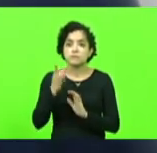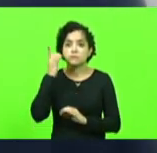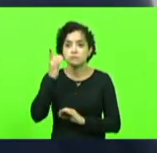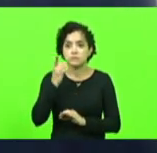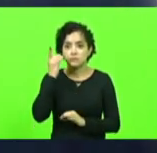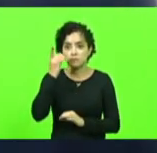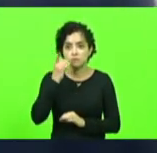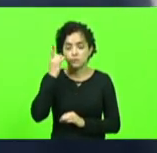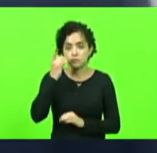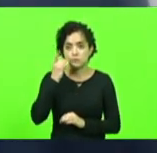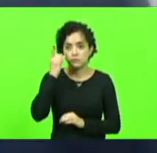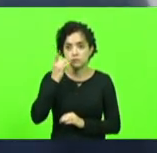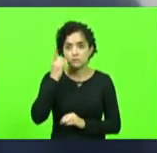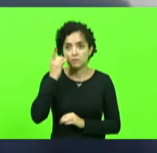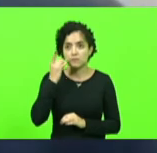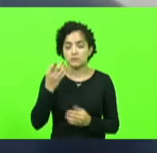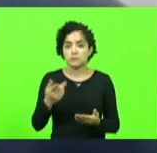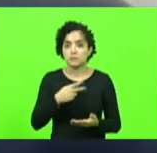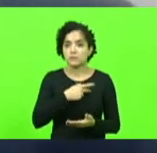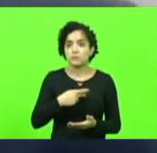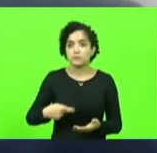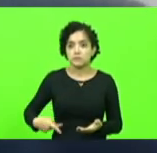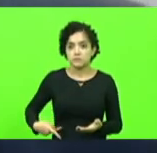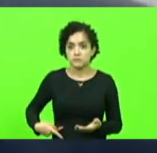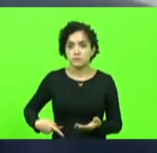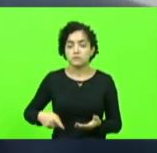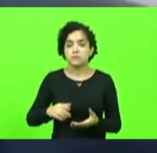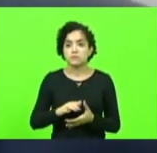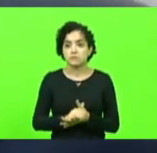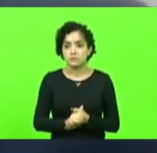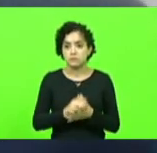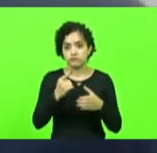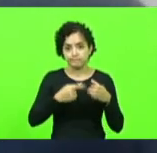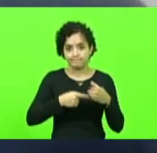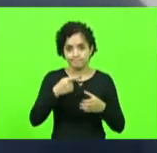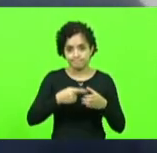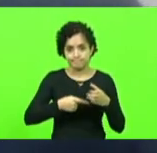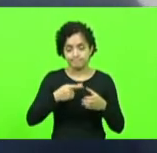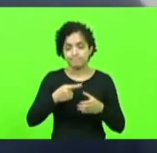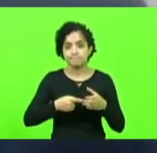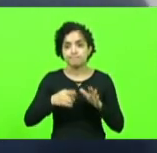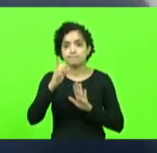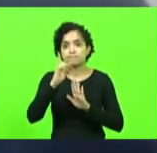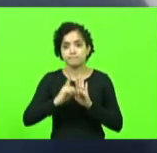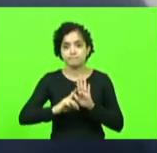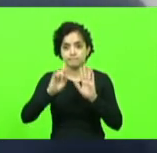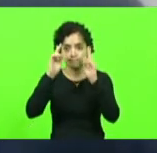pessoa de como presidente da Comissão de Defesa dos Direitos da Pessoa com Deficiência.